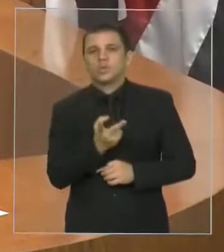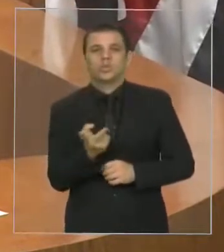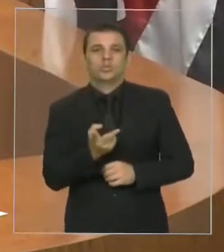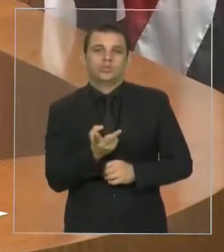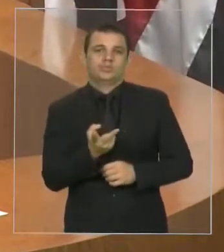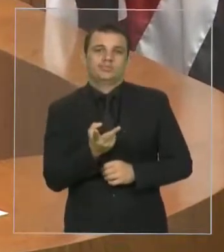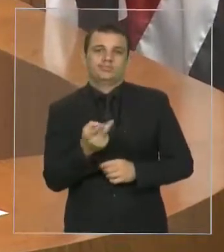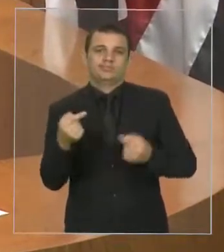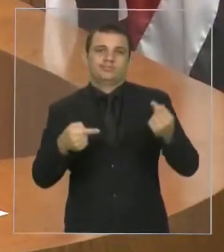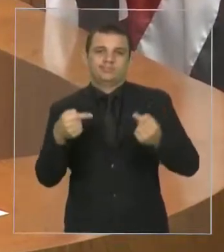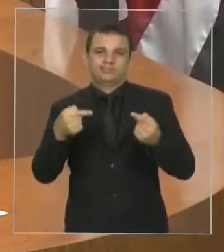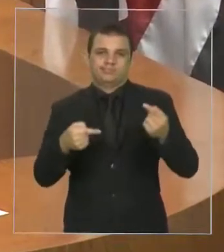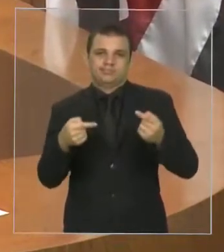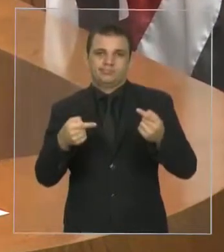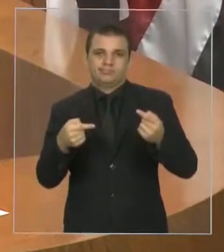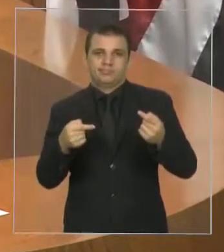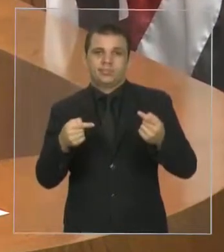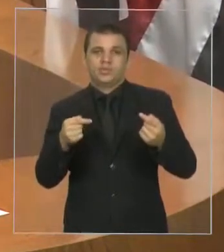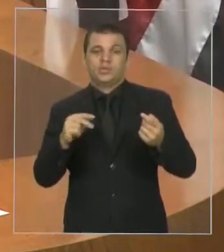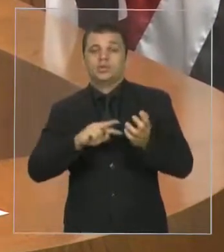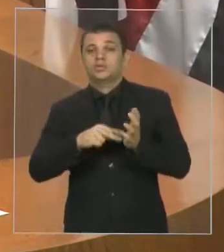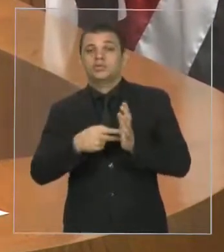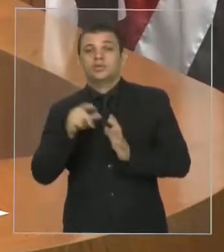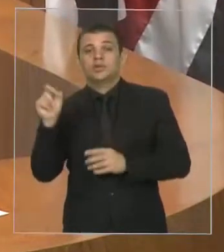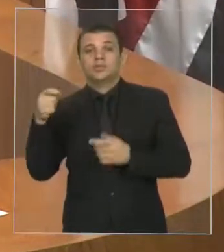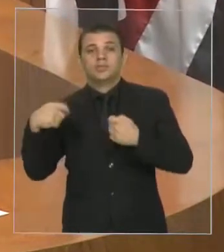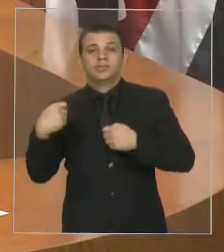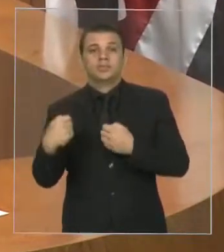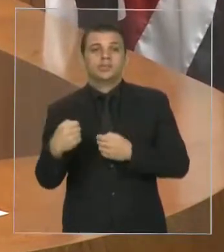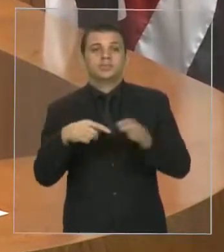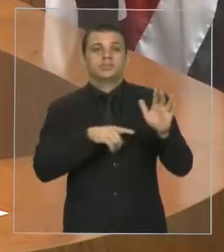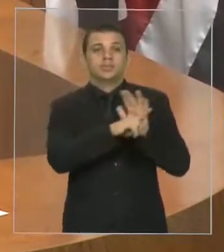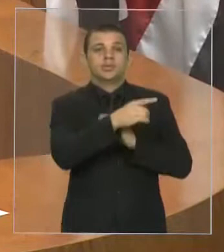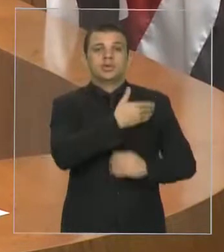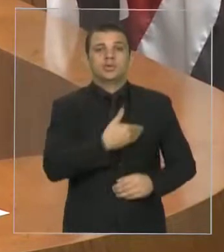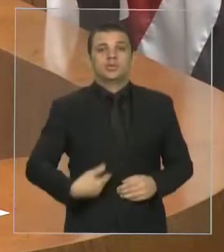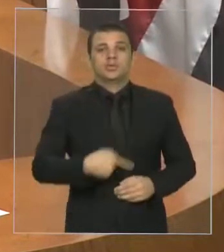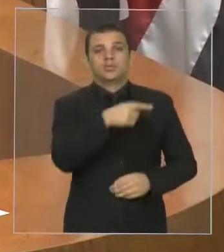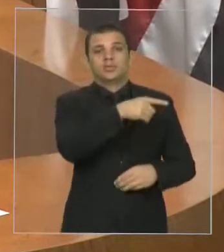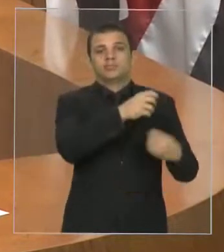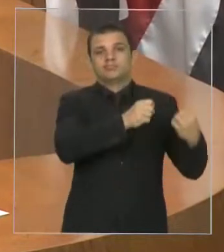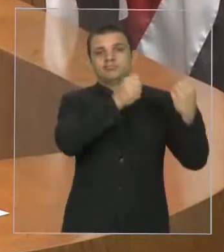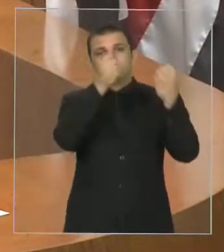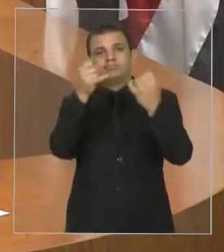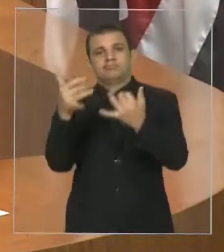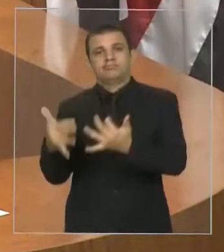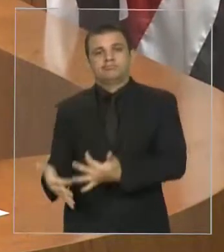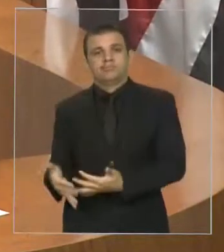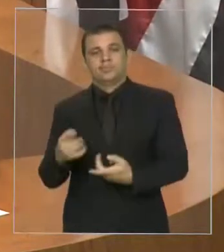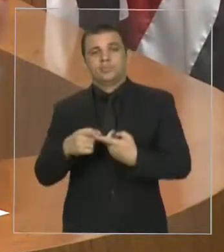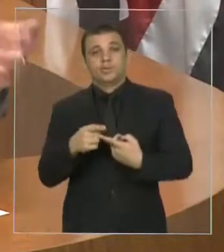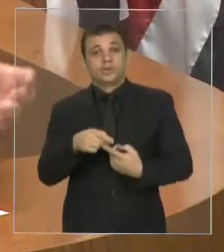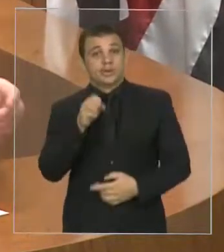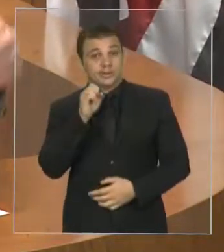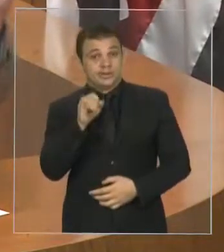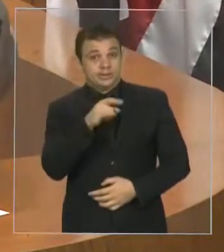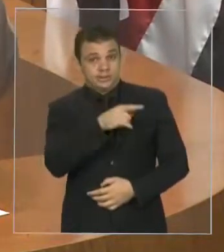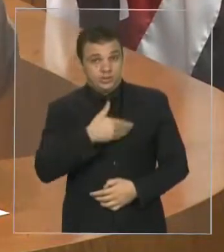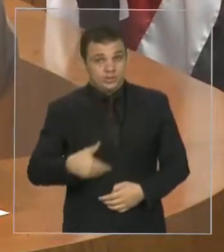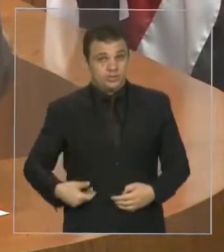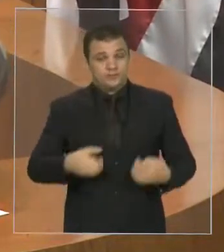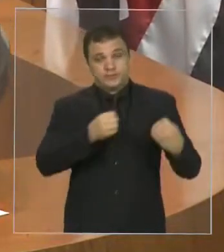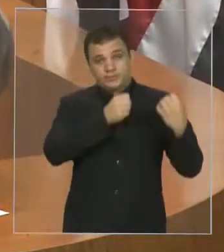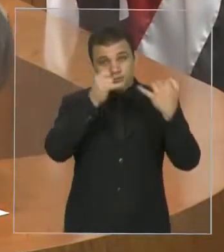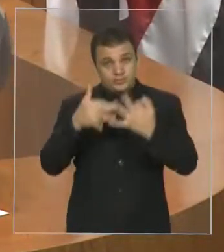oportunidade de explicar. Porque tivesse dado a oportunidade de explicar, teria compreendido o